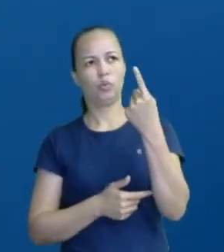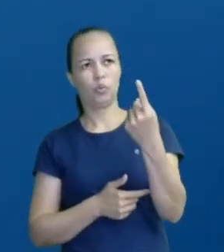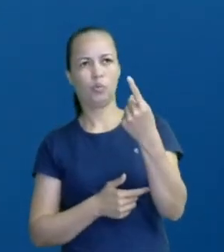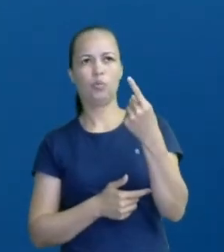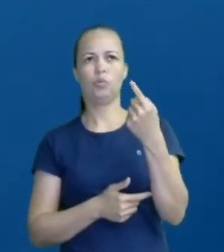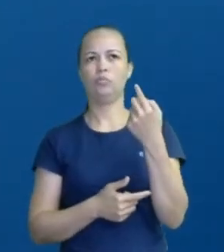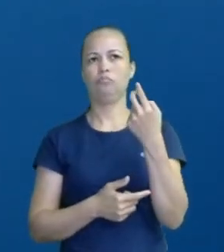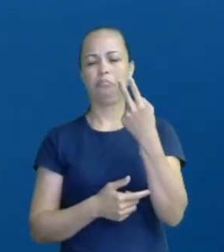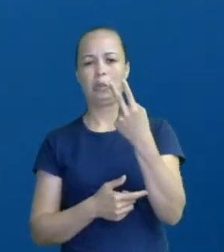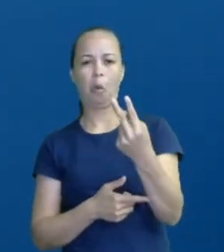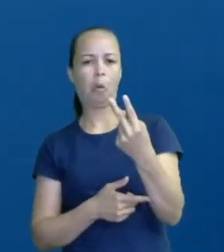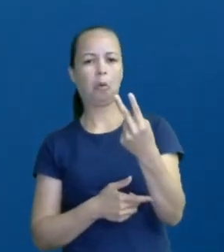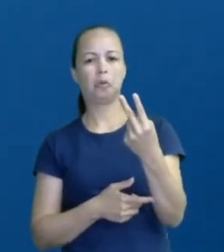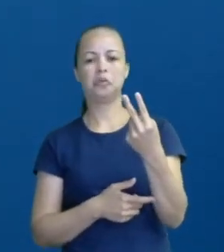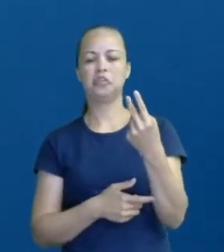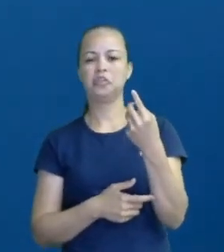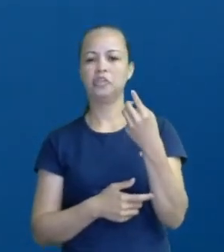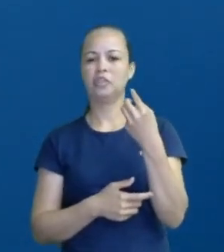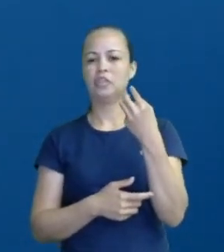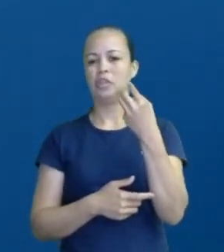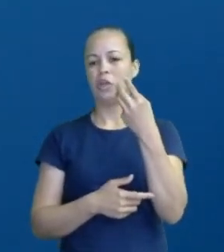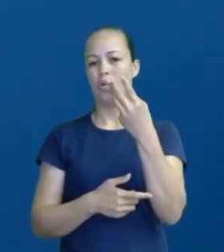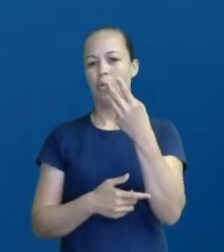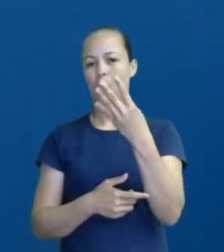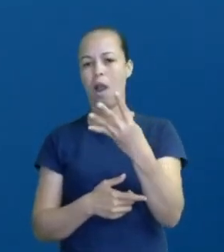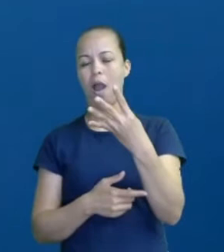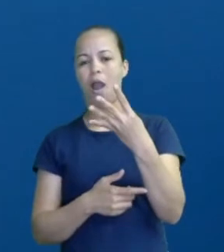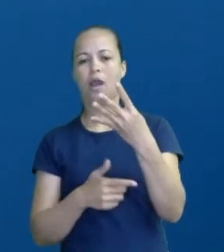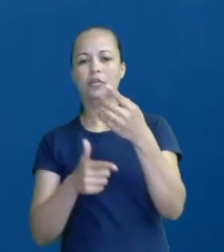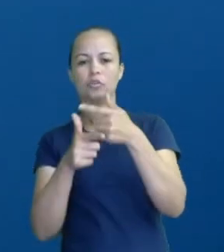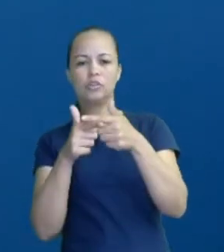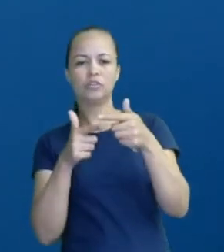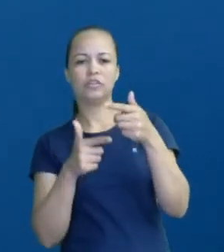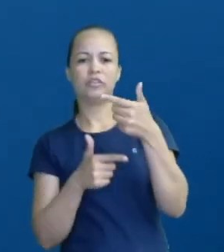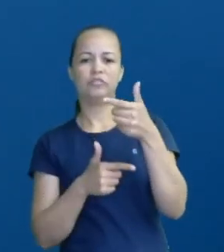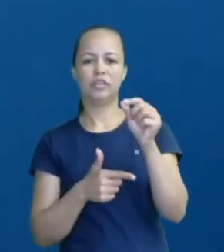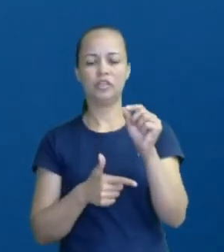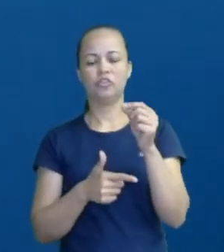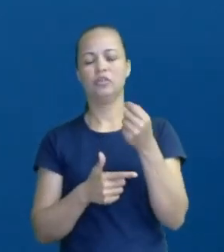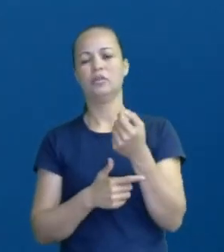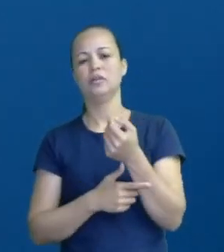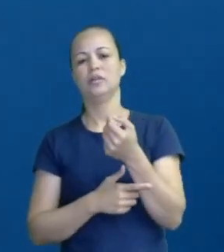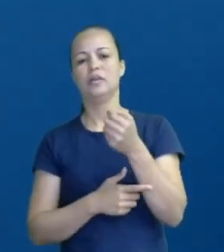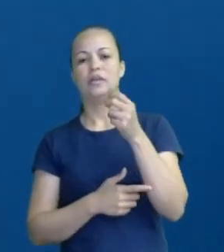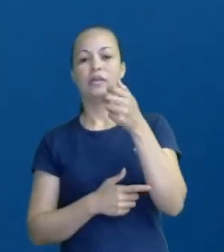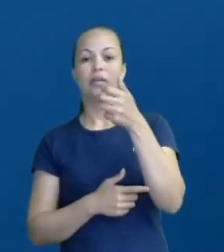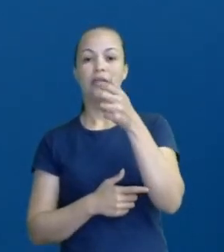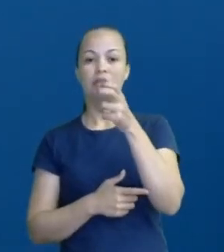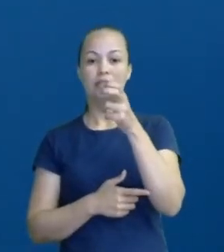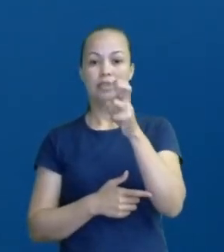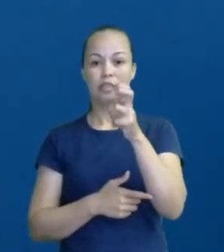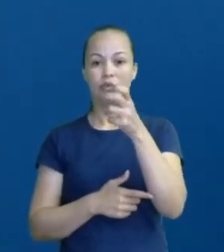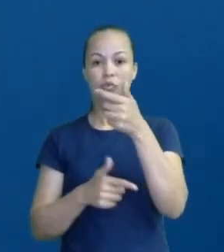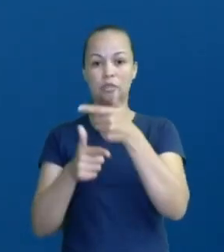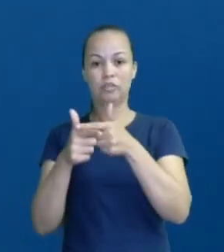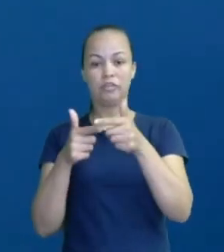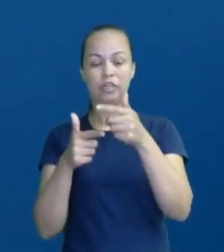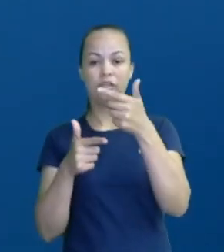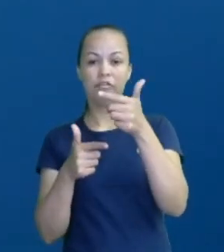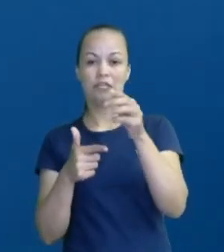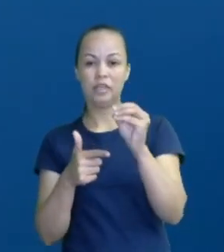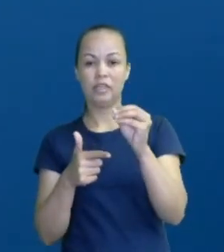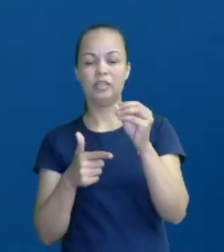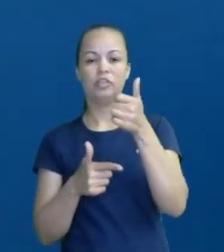20, 2 divide 20, 4 divide 20, 5 divide 20, 10 divide 20 e